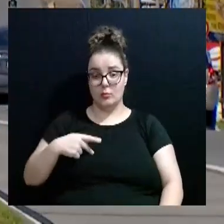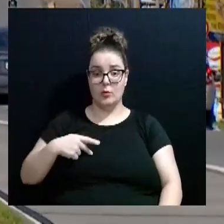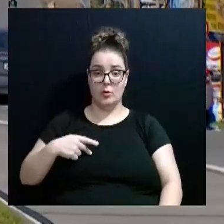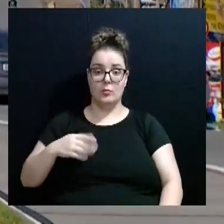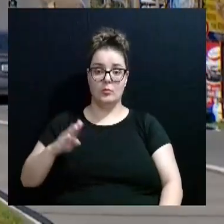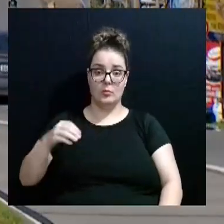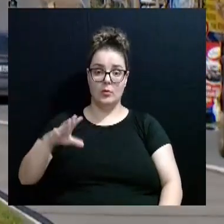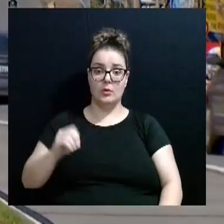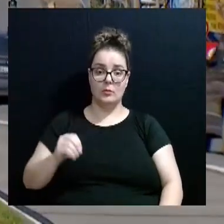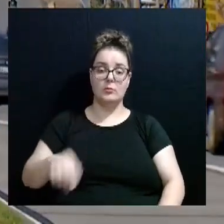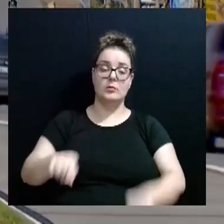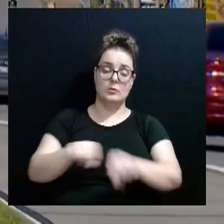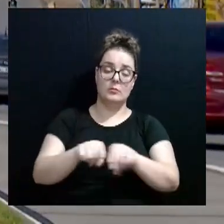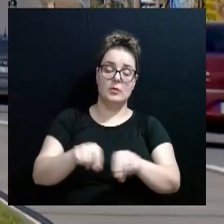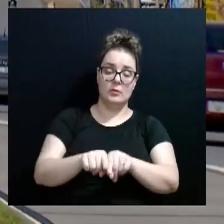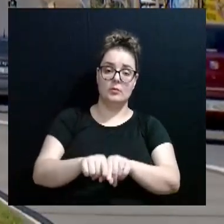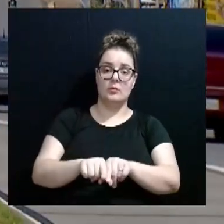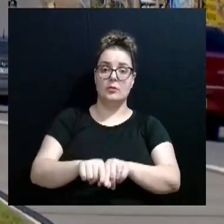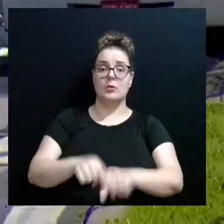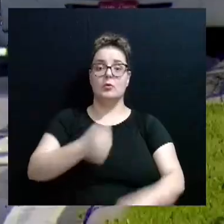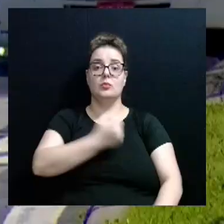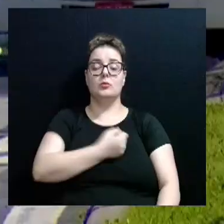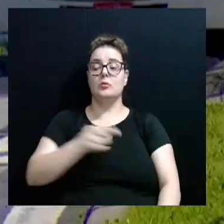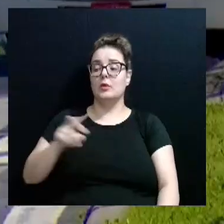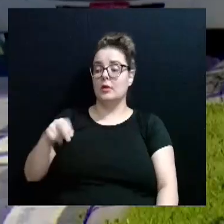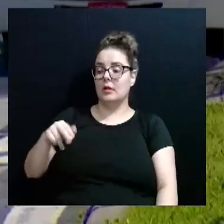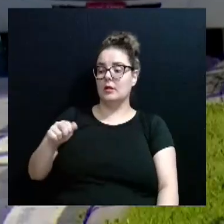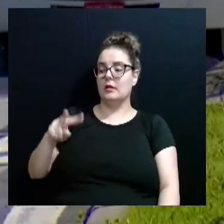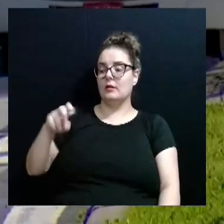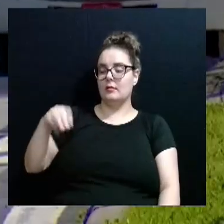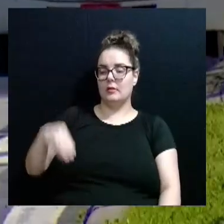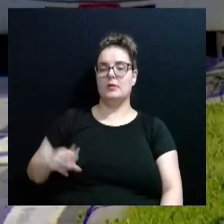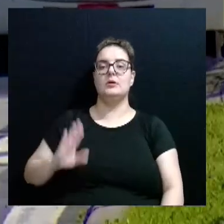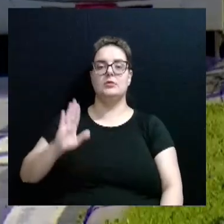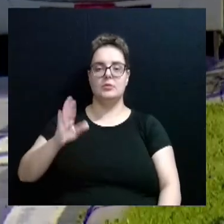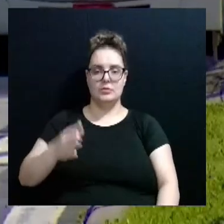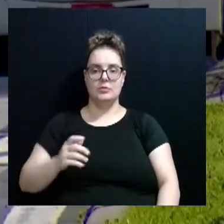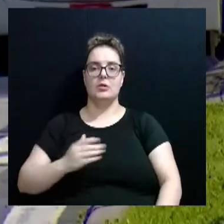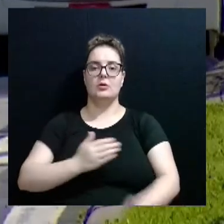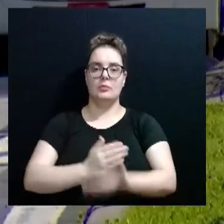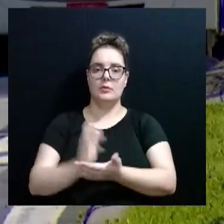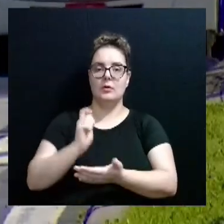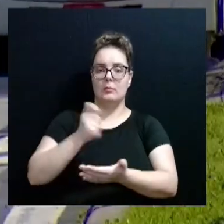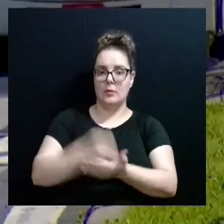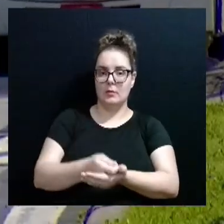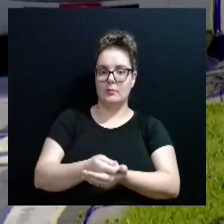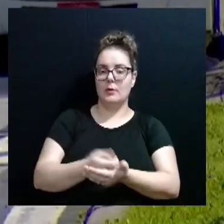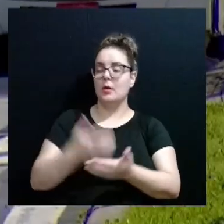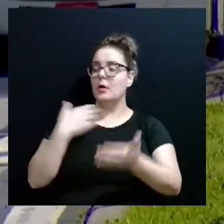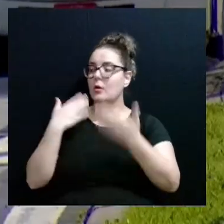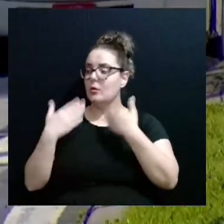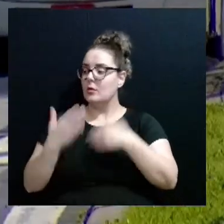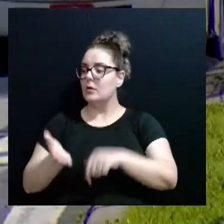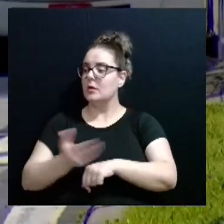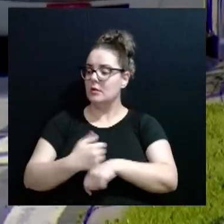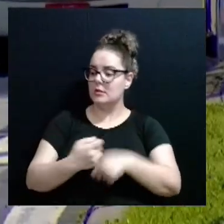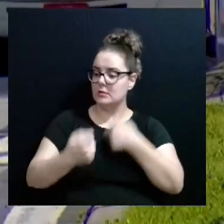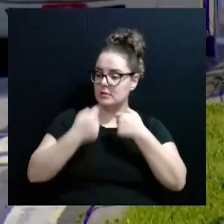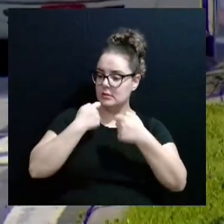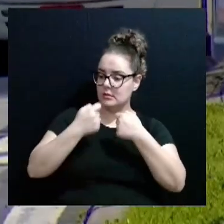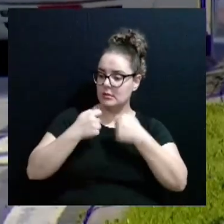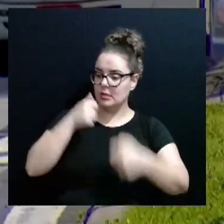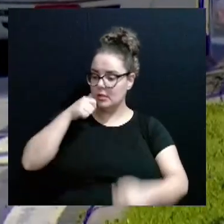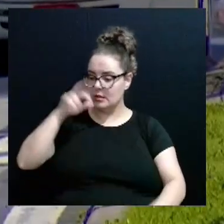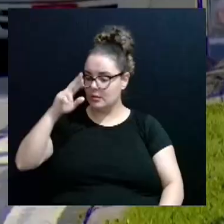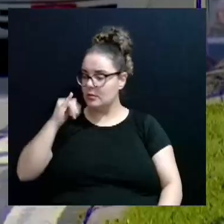você consegue pelo número do Renavan já gerar suas guias e começar o pagamento. A gente estava conversando antes aqui da entrevista, né? A senhora falou que está tendo